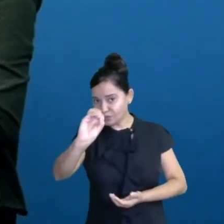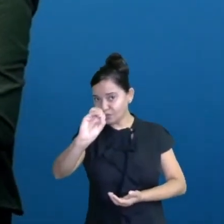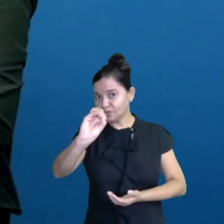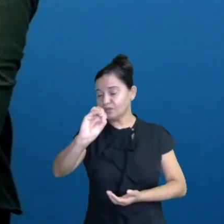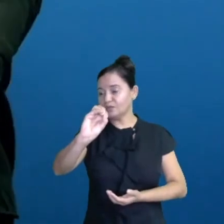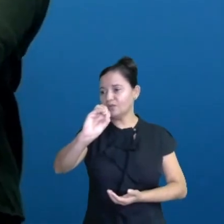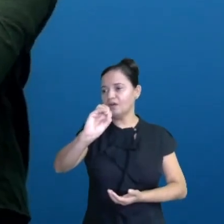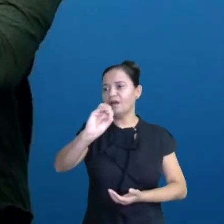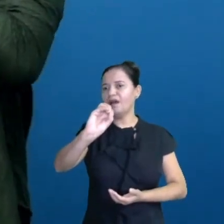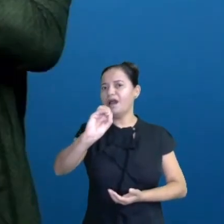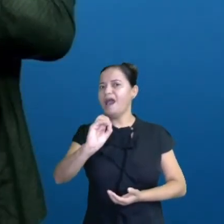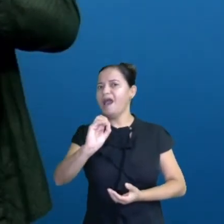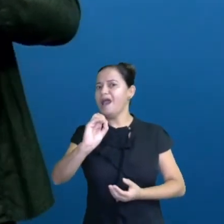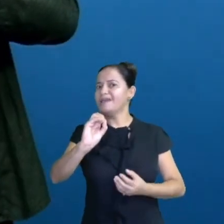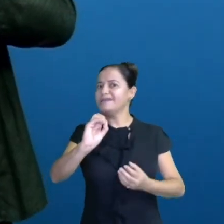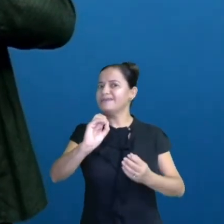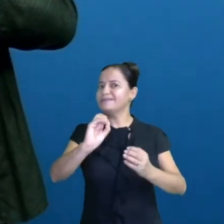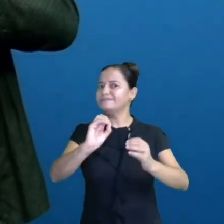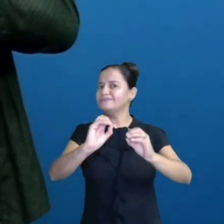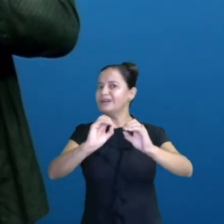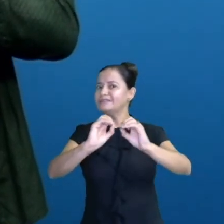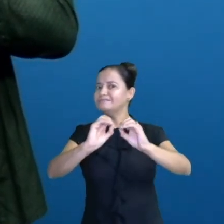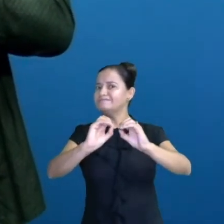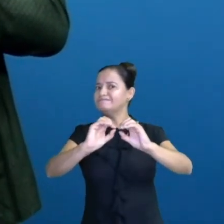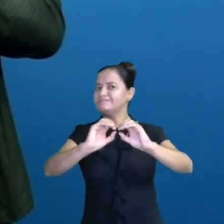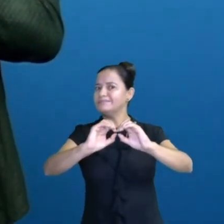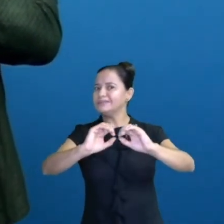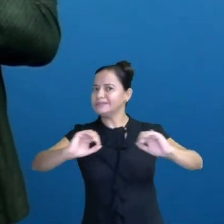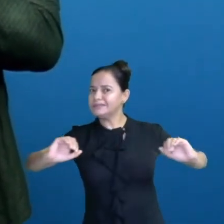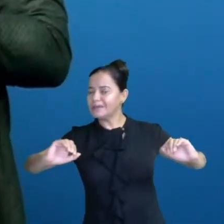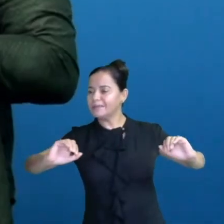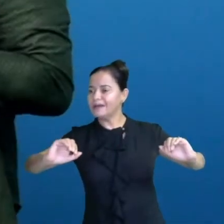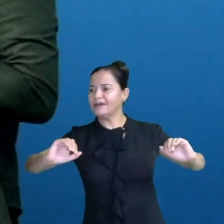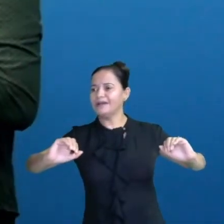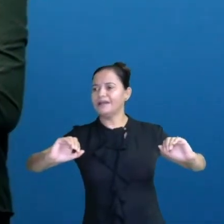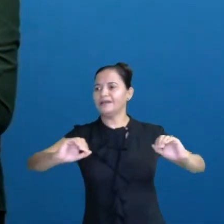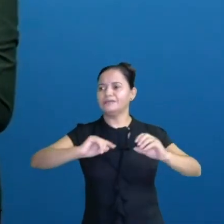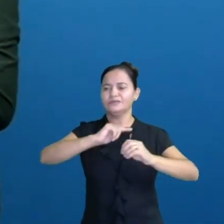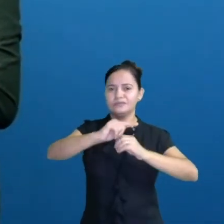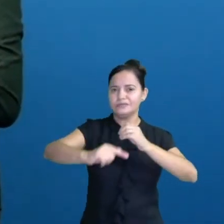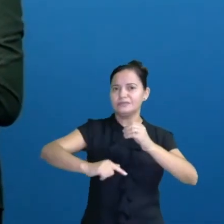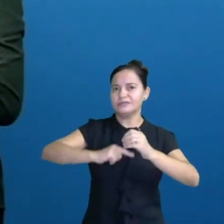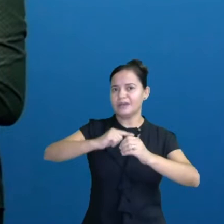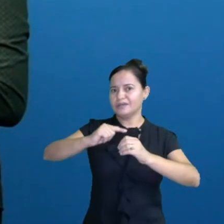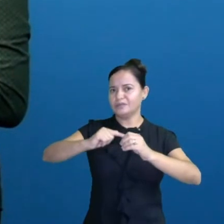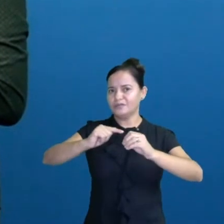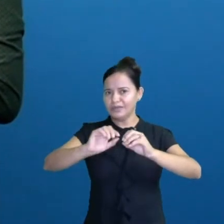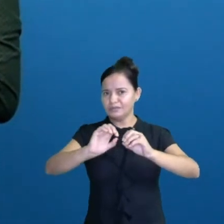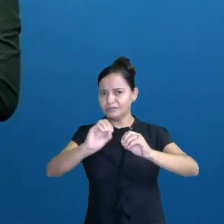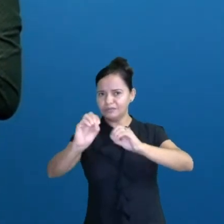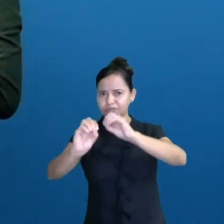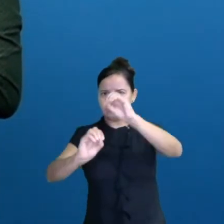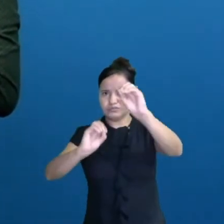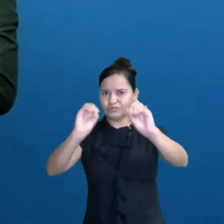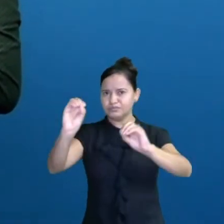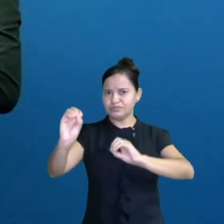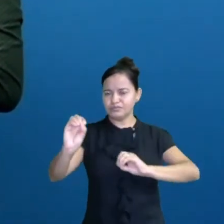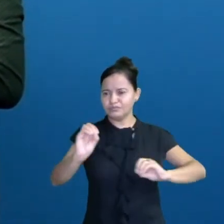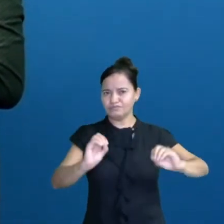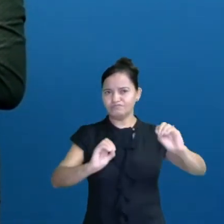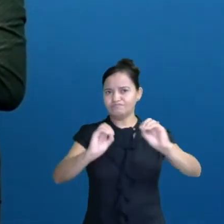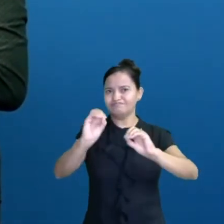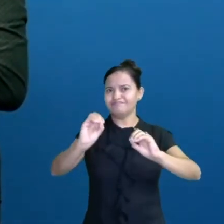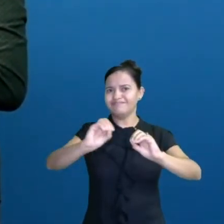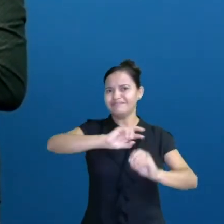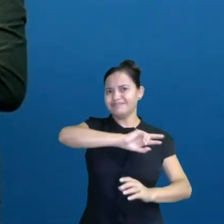que vai acontecer. Ela vai separar, vai tirar um dos átomos de oxigênio, fazendo com que vai ter aqui justamente o monóxido de